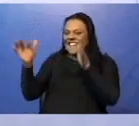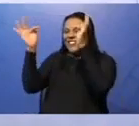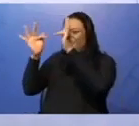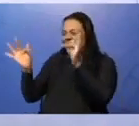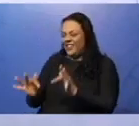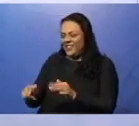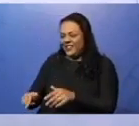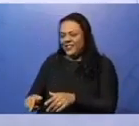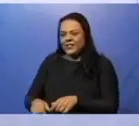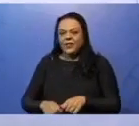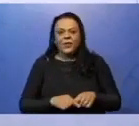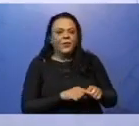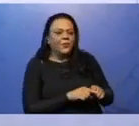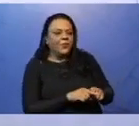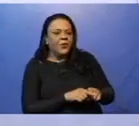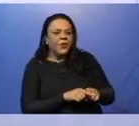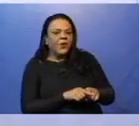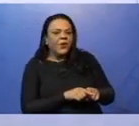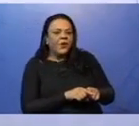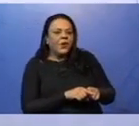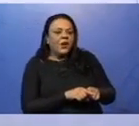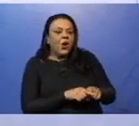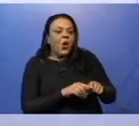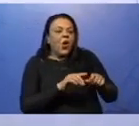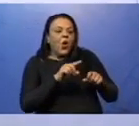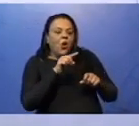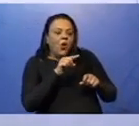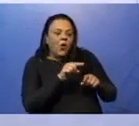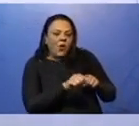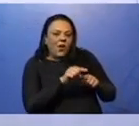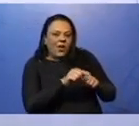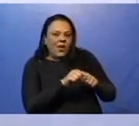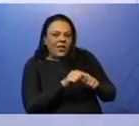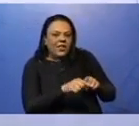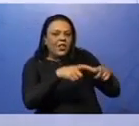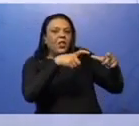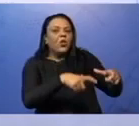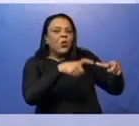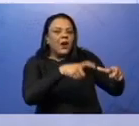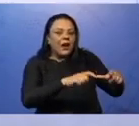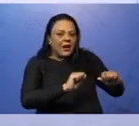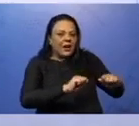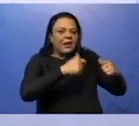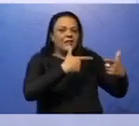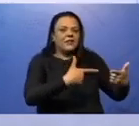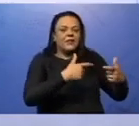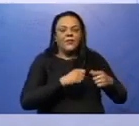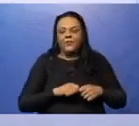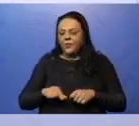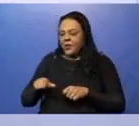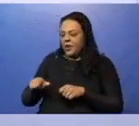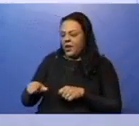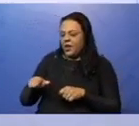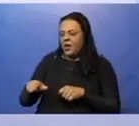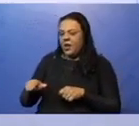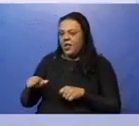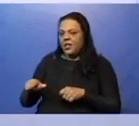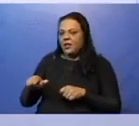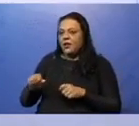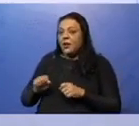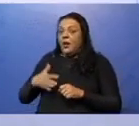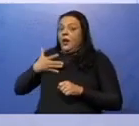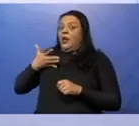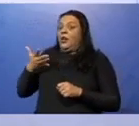Mas se eu digo que ele ficou em casa onde ele ficou, já é ação. Ele está impressionado, o estar aí,